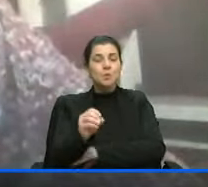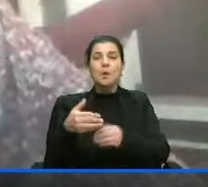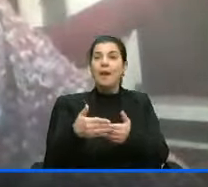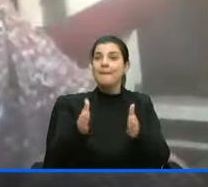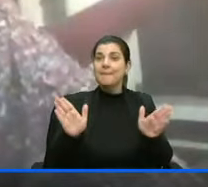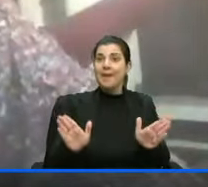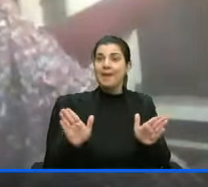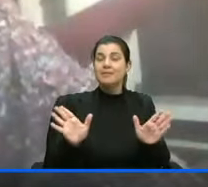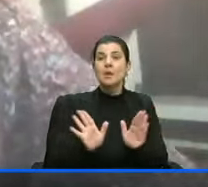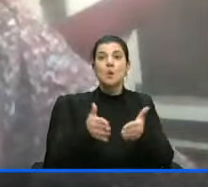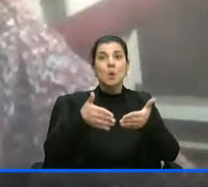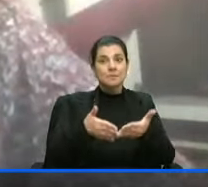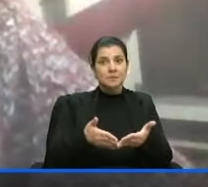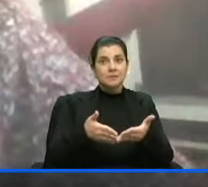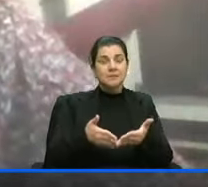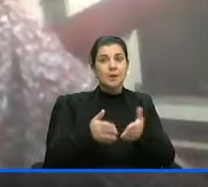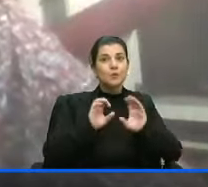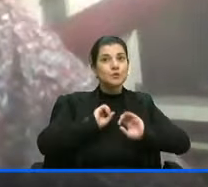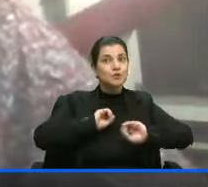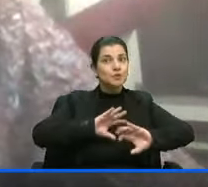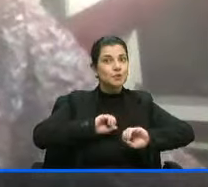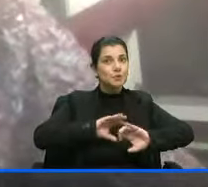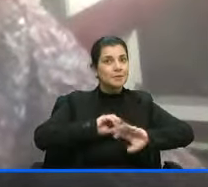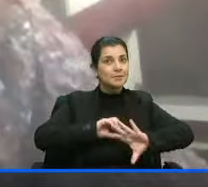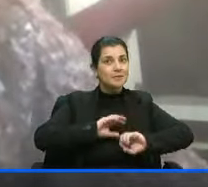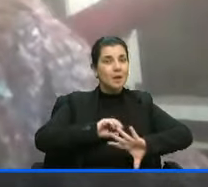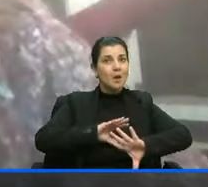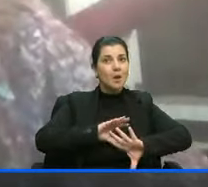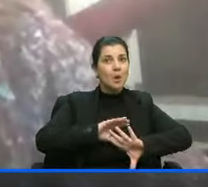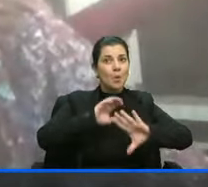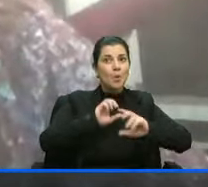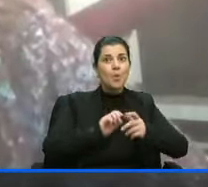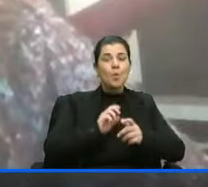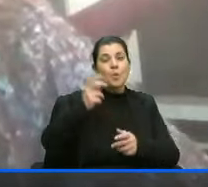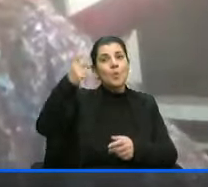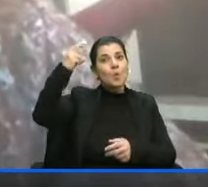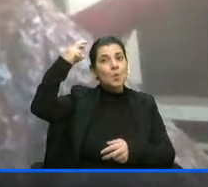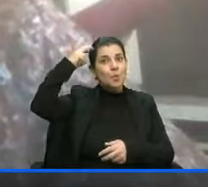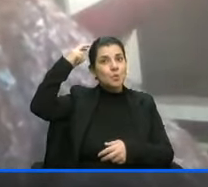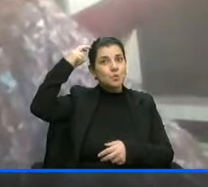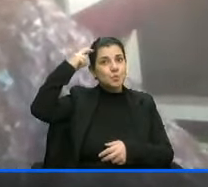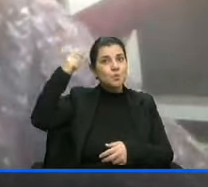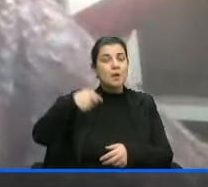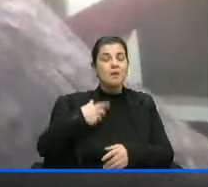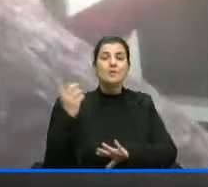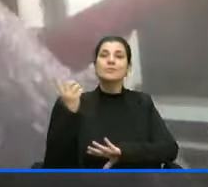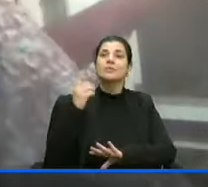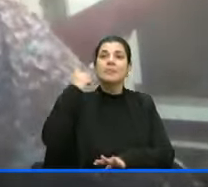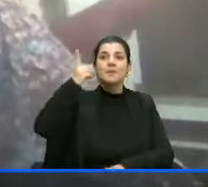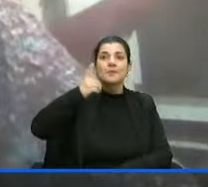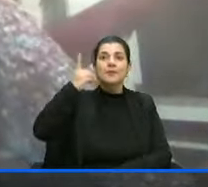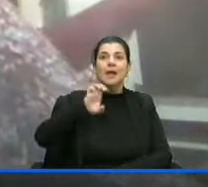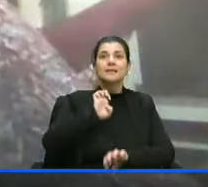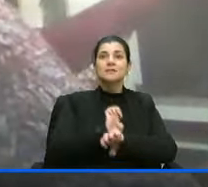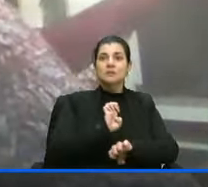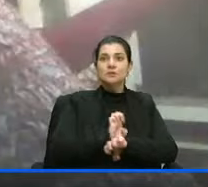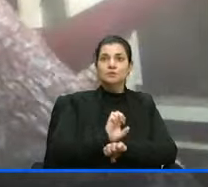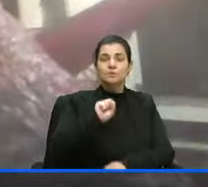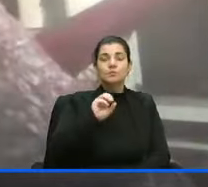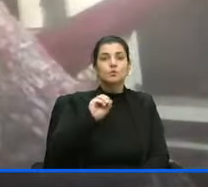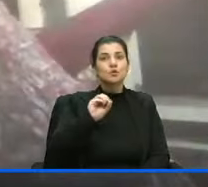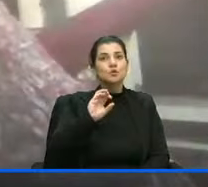de Educação, Cultura, Desporto, Ciência e Tecnologia. Sou a deputada estadual Sofia Cavedon. Componho a Comissão